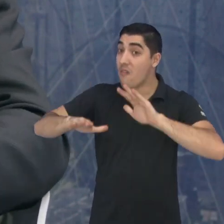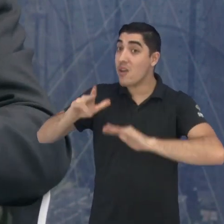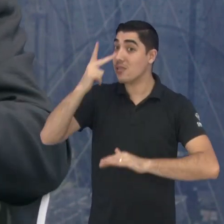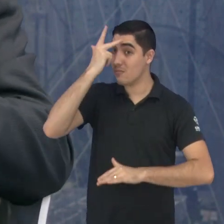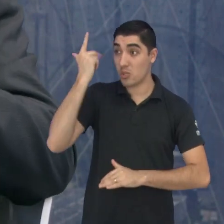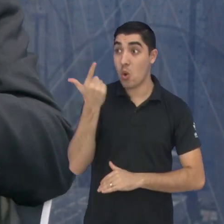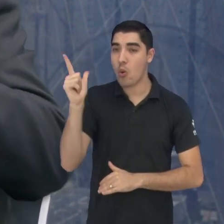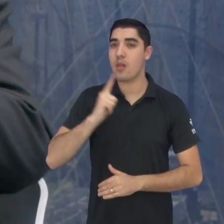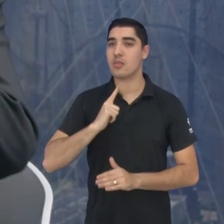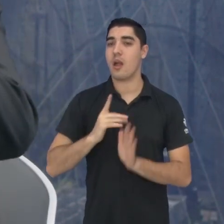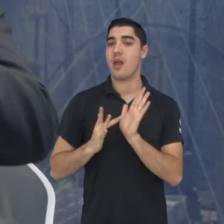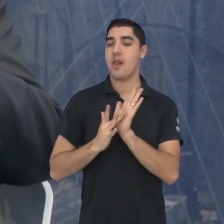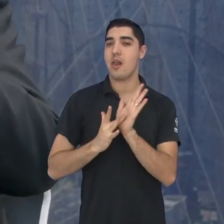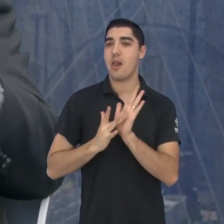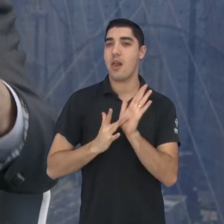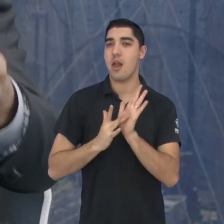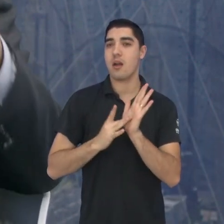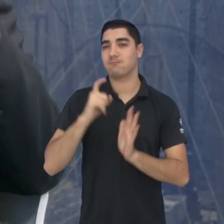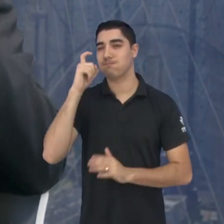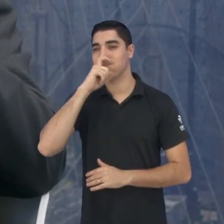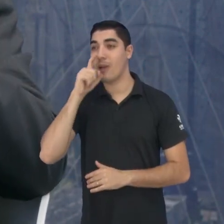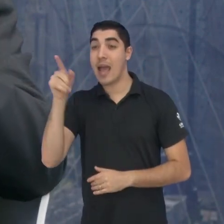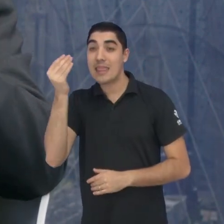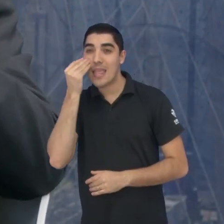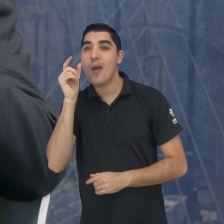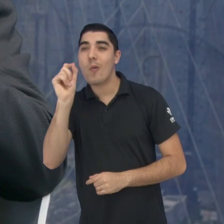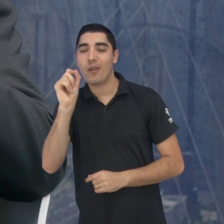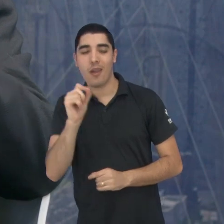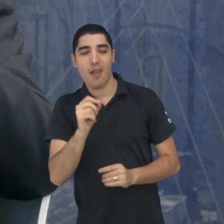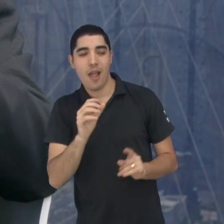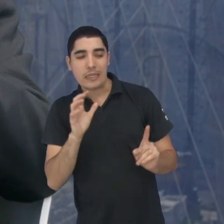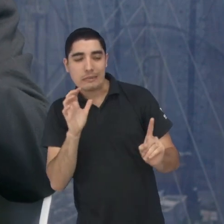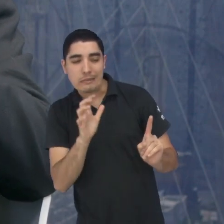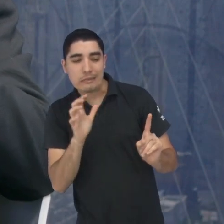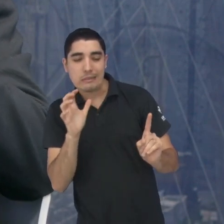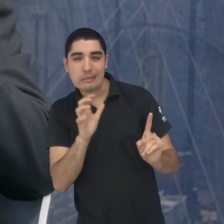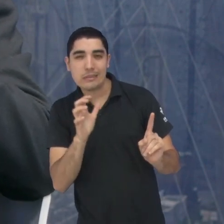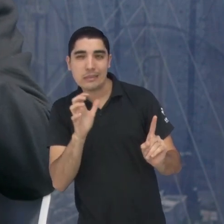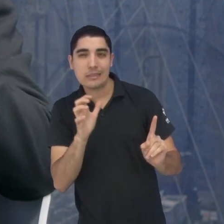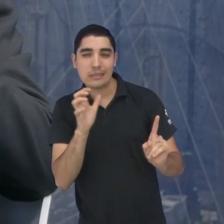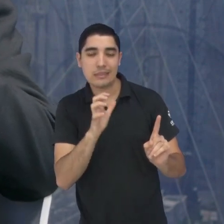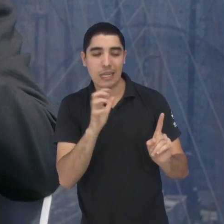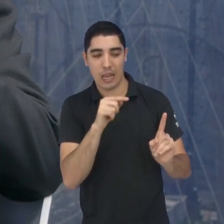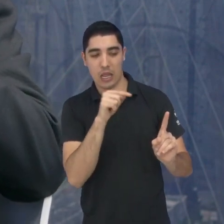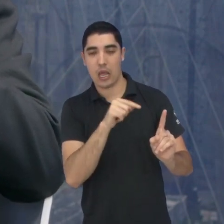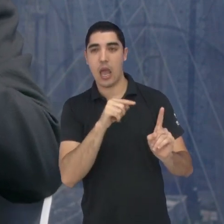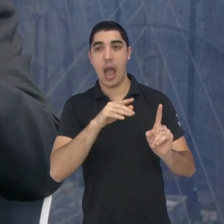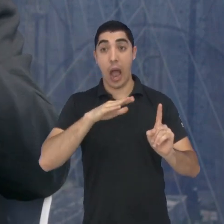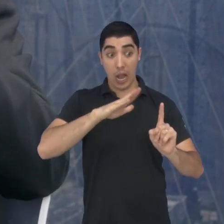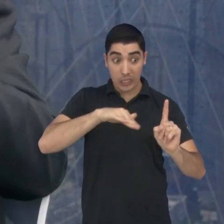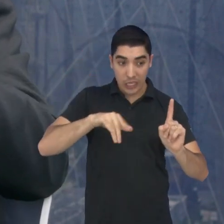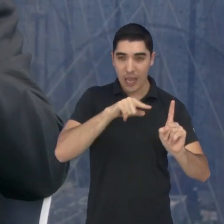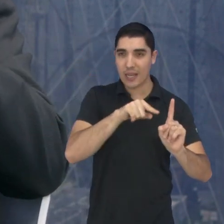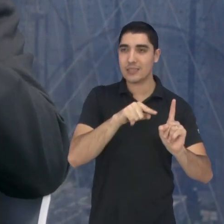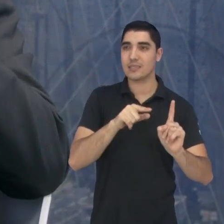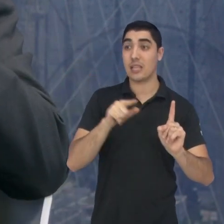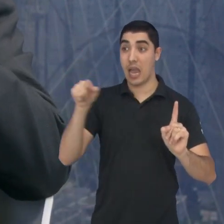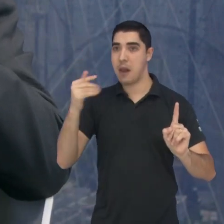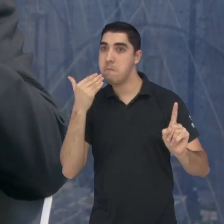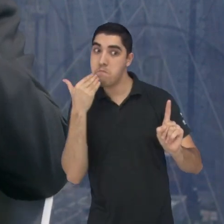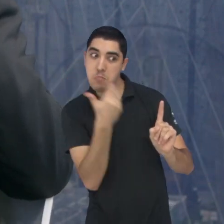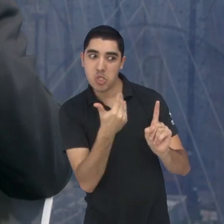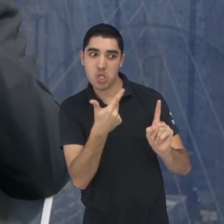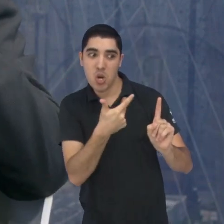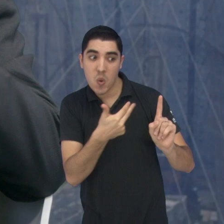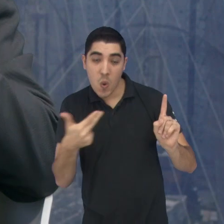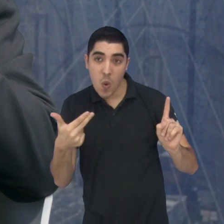obviamente, tentando ali seduzir a criança justamente para isso, né? Para produzir esse material que pode servir tanto